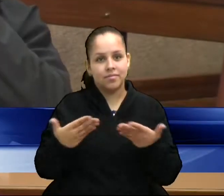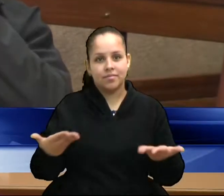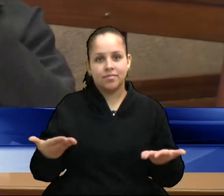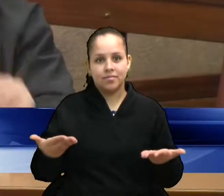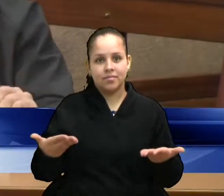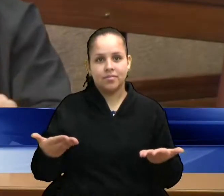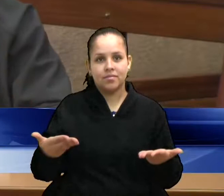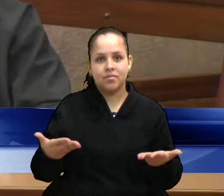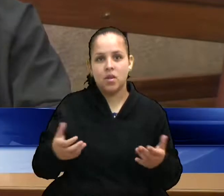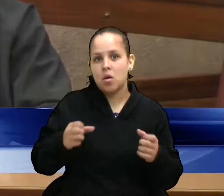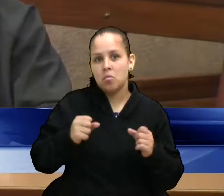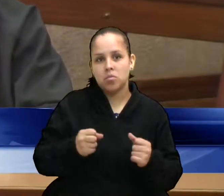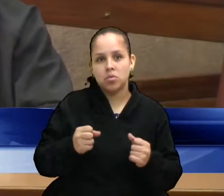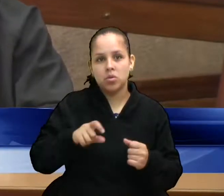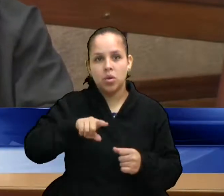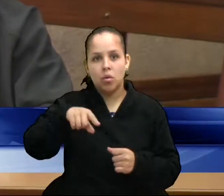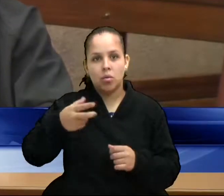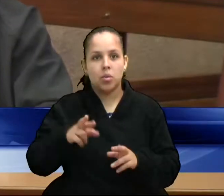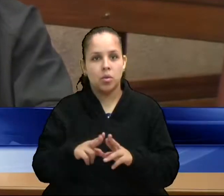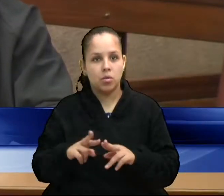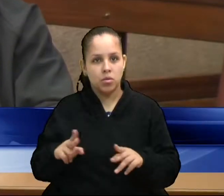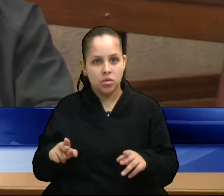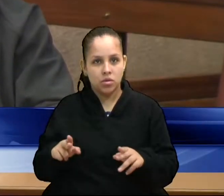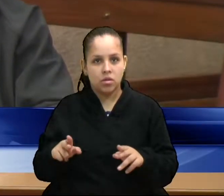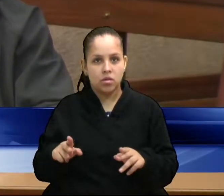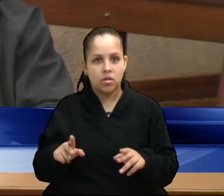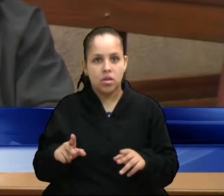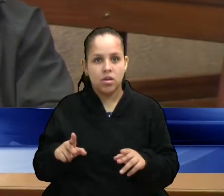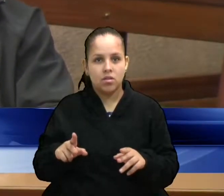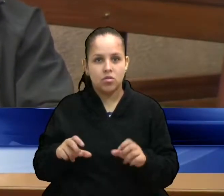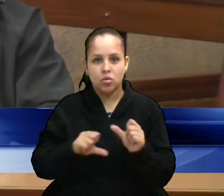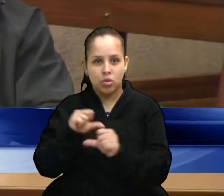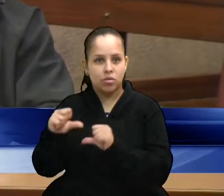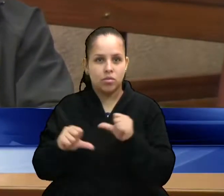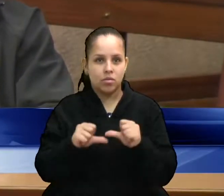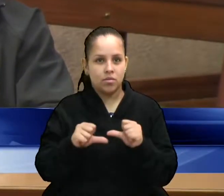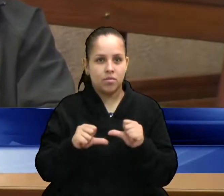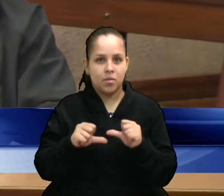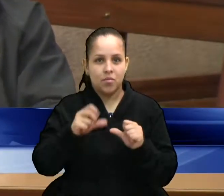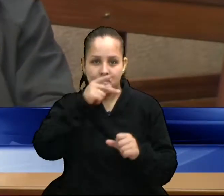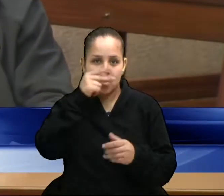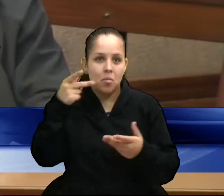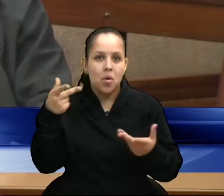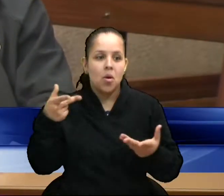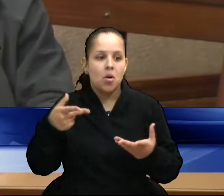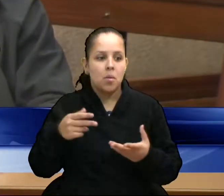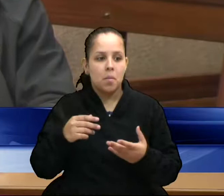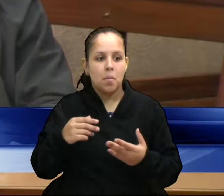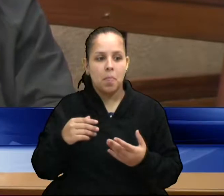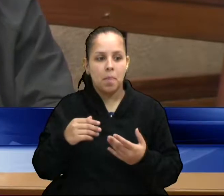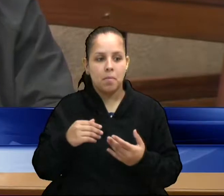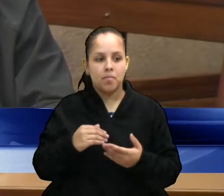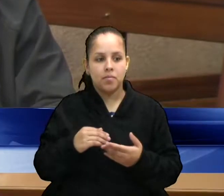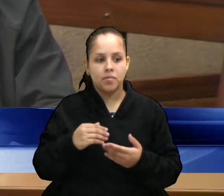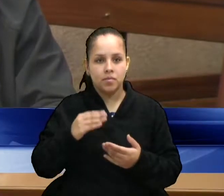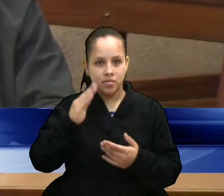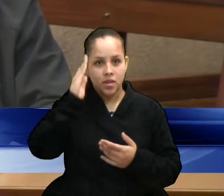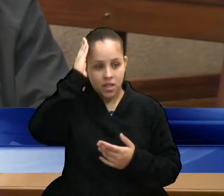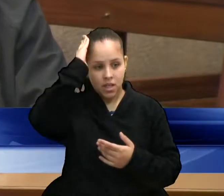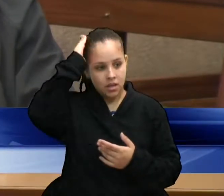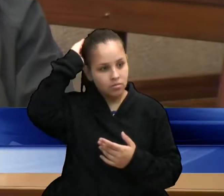propostas modificações, certo? O prefeito pode vetá-las. A Câmara pode derrubar o